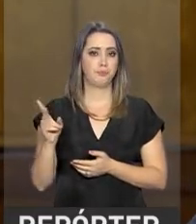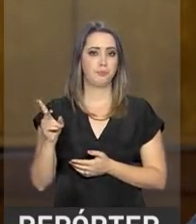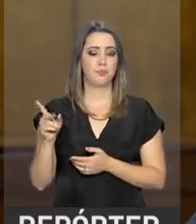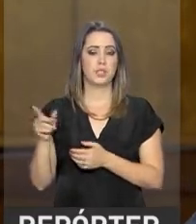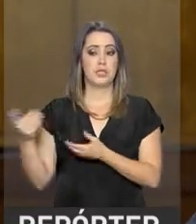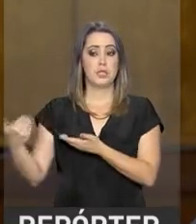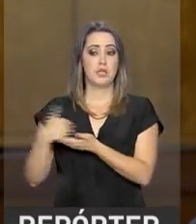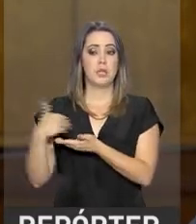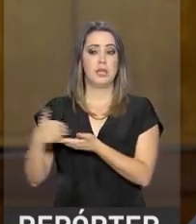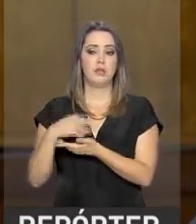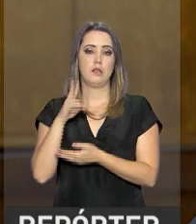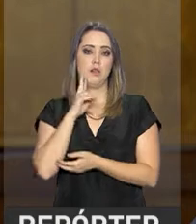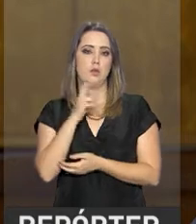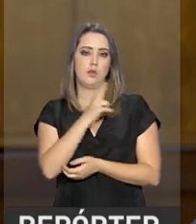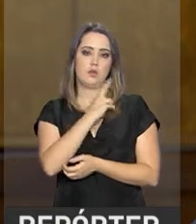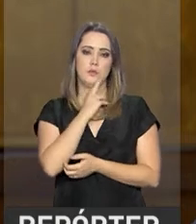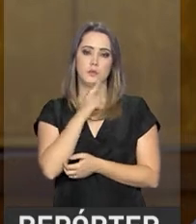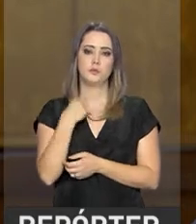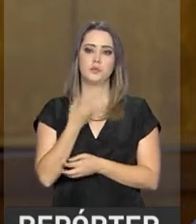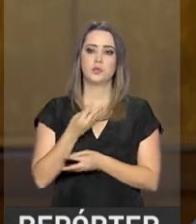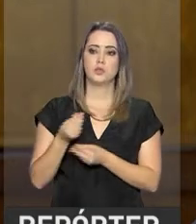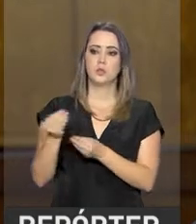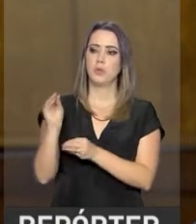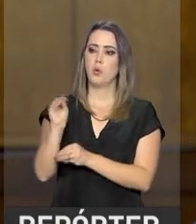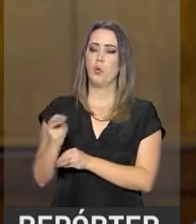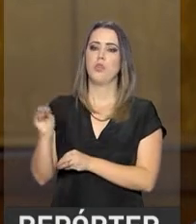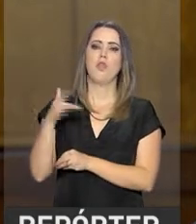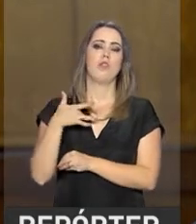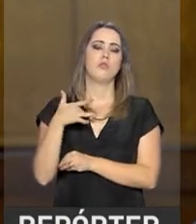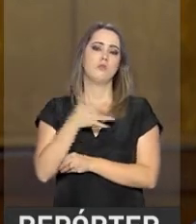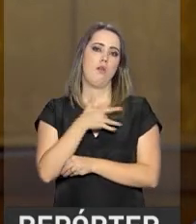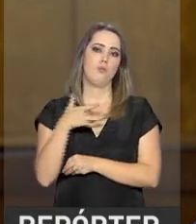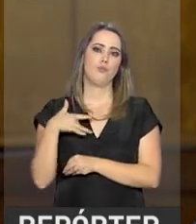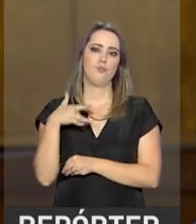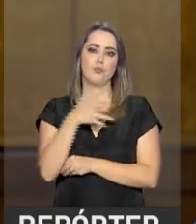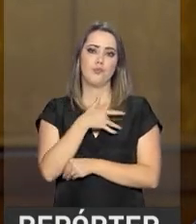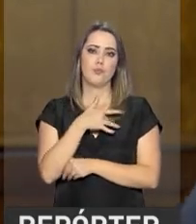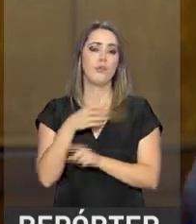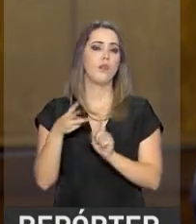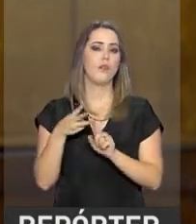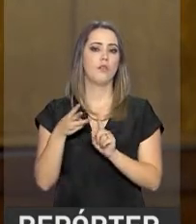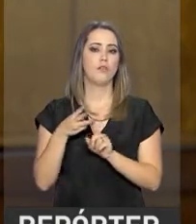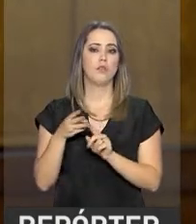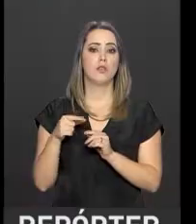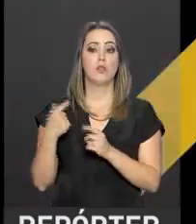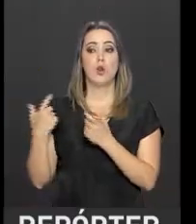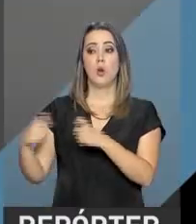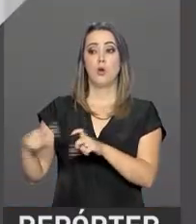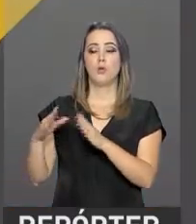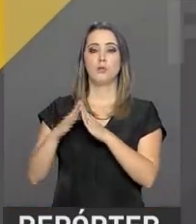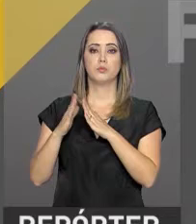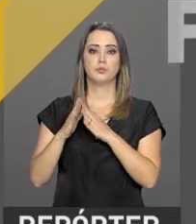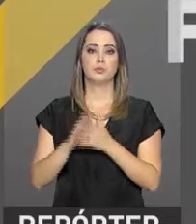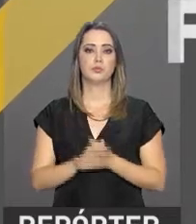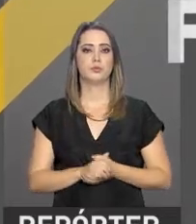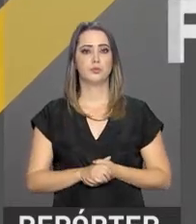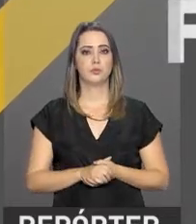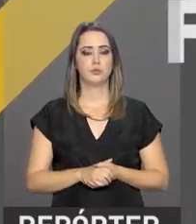segundo ponto estamos dando assistência médica terceiro ponto nós praticamos um estamos dando abrigo a